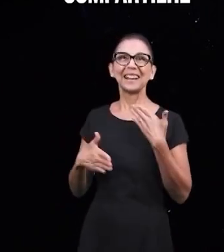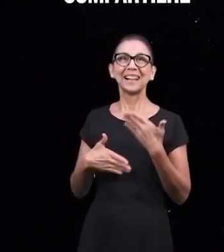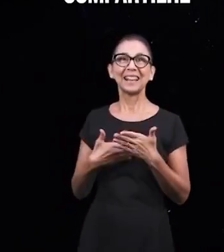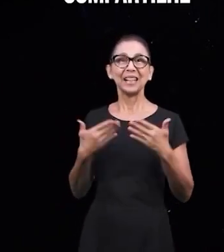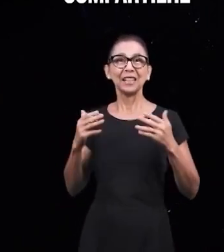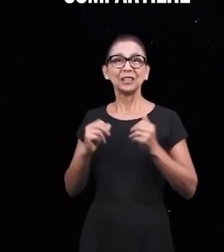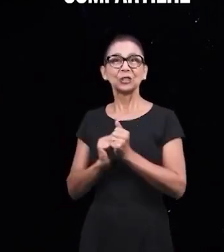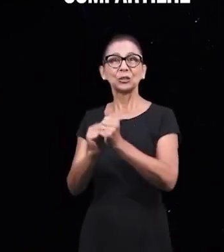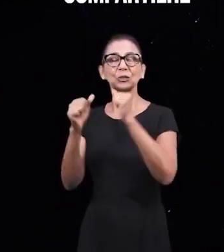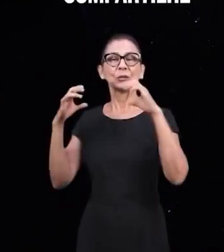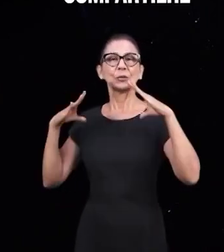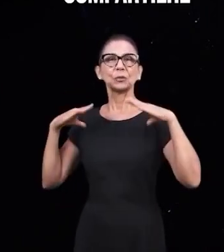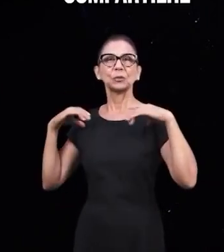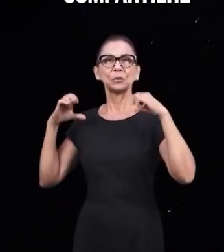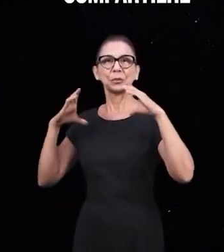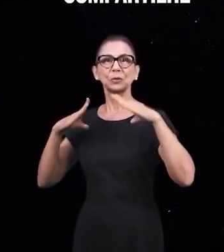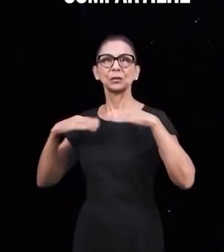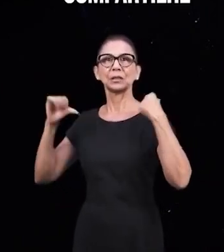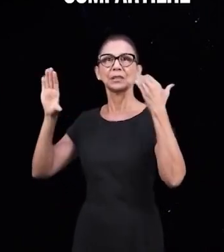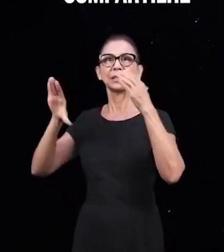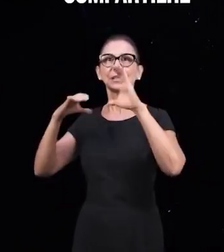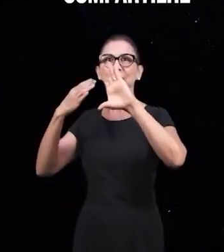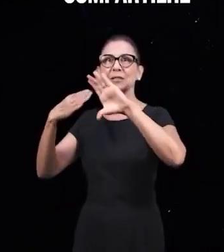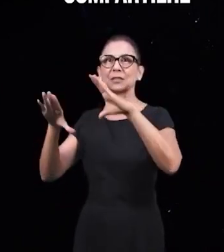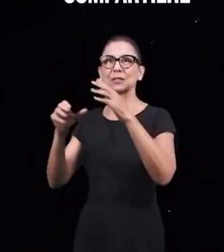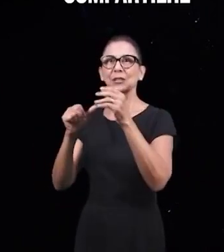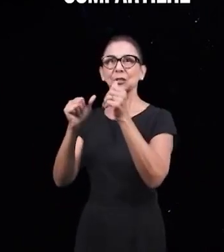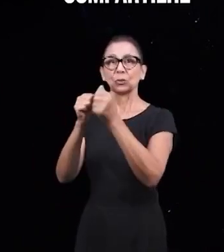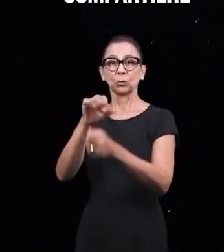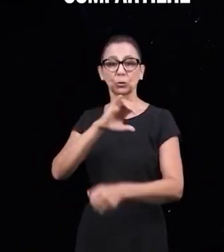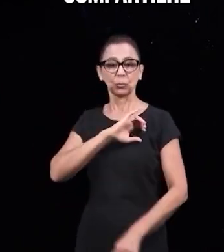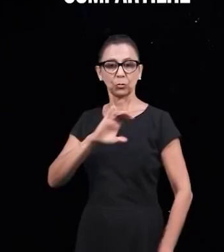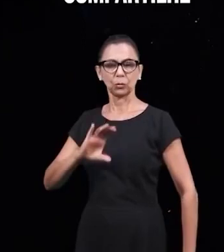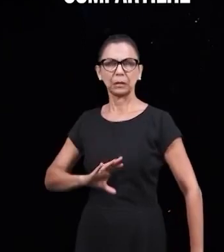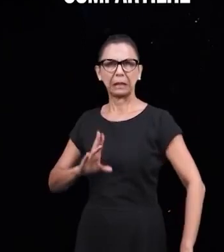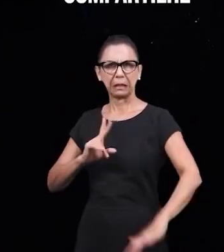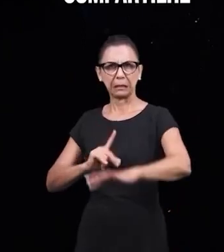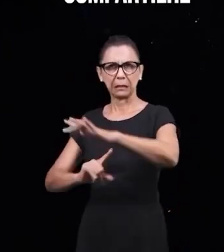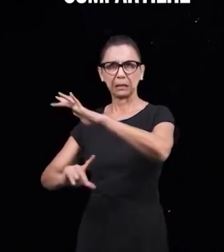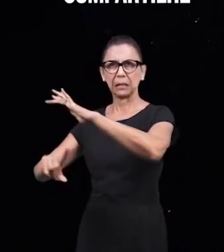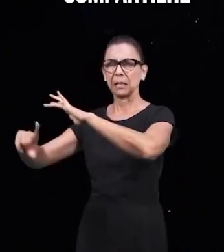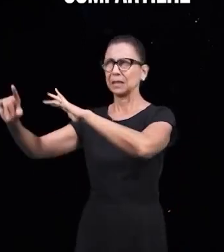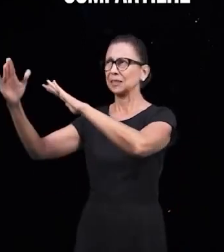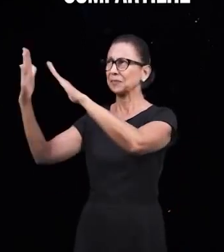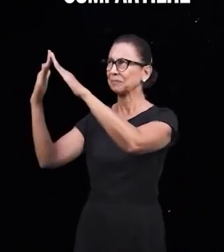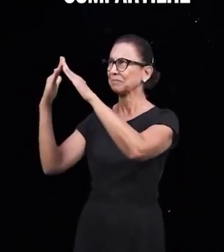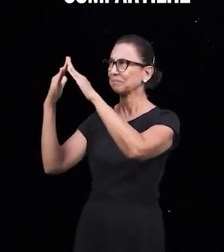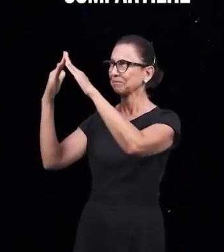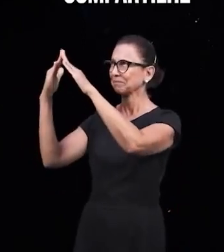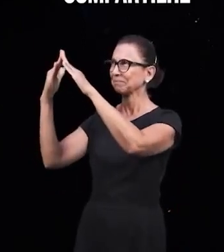com os anjos a cantar, pois com Cristo para sempre vou